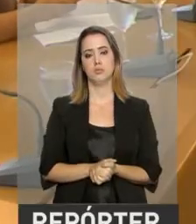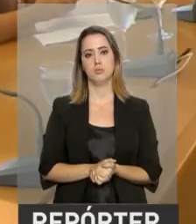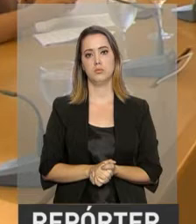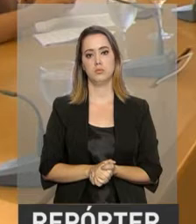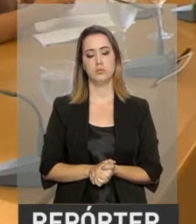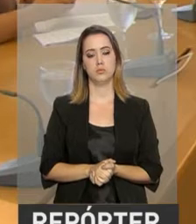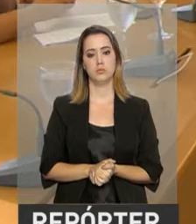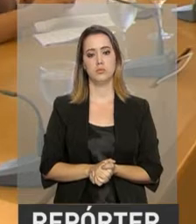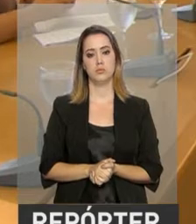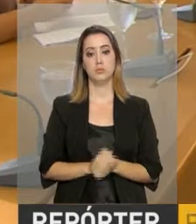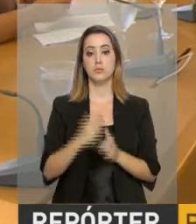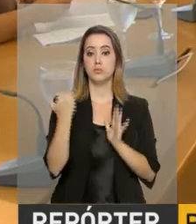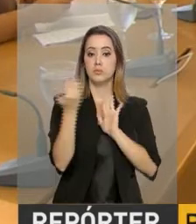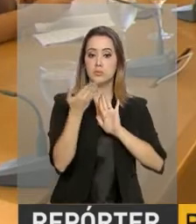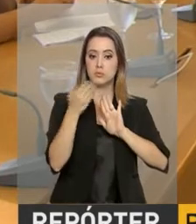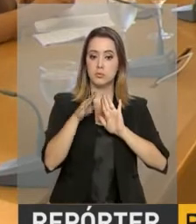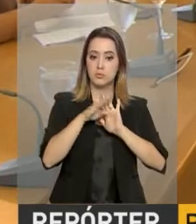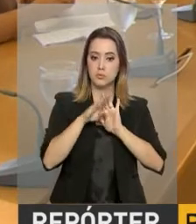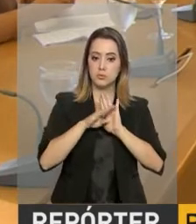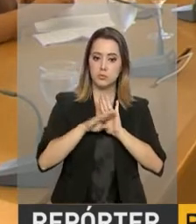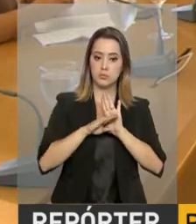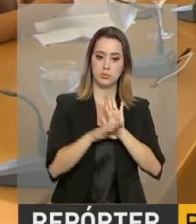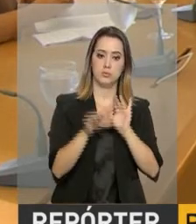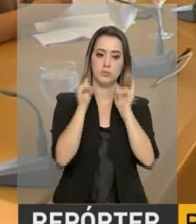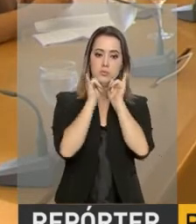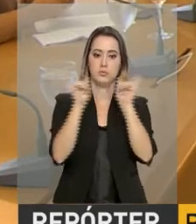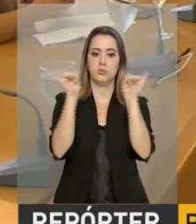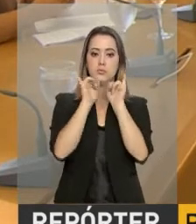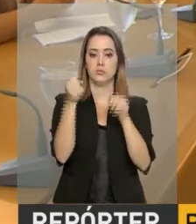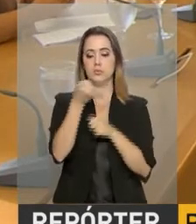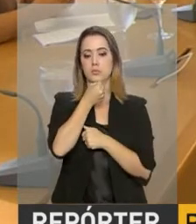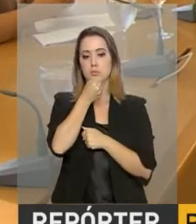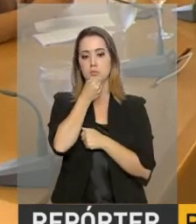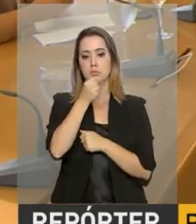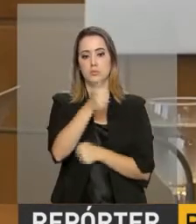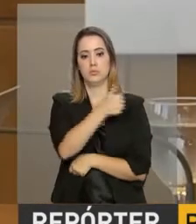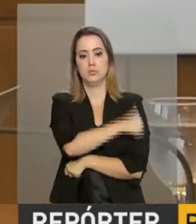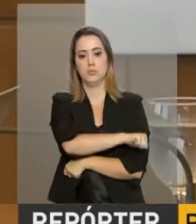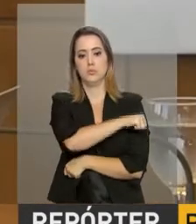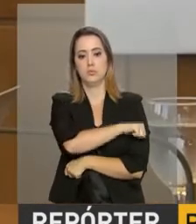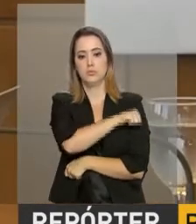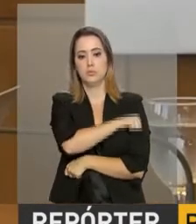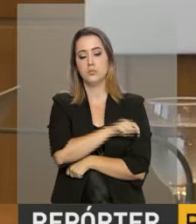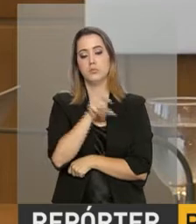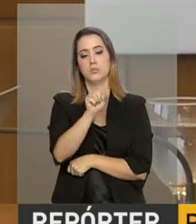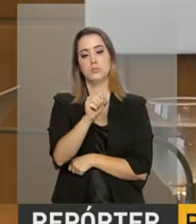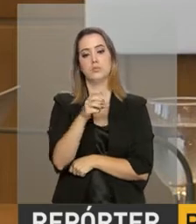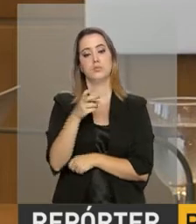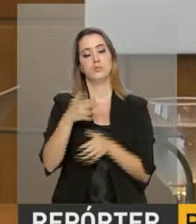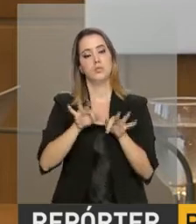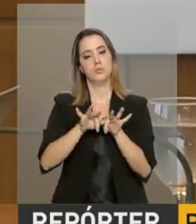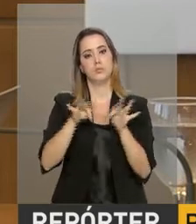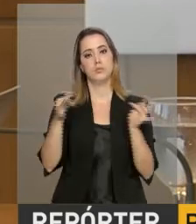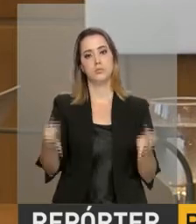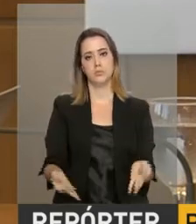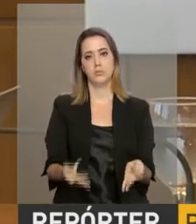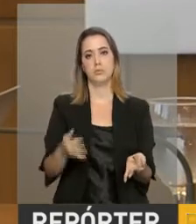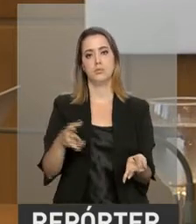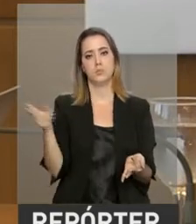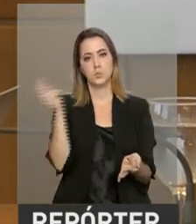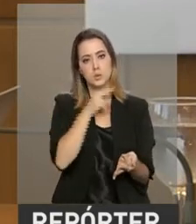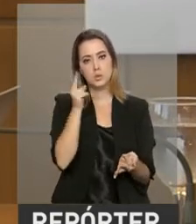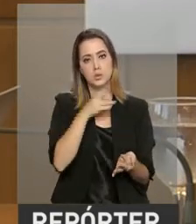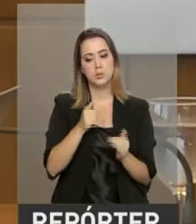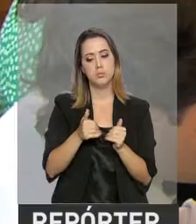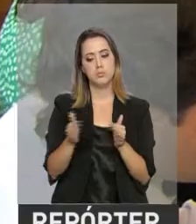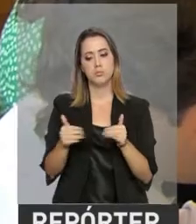as medidas lançadas em coletiva de imprensa no rio de janeiro são para simplificar e agilizar e